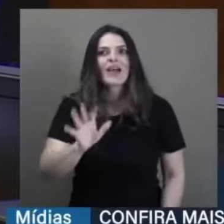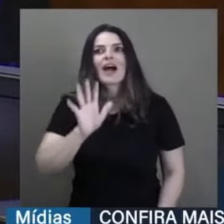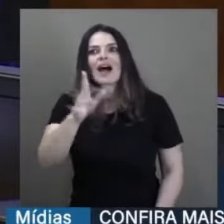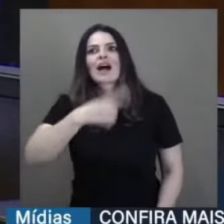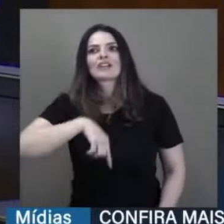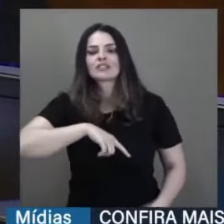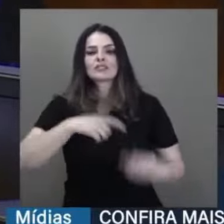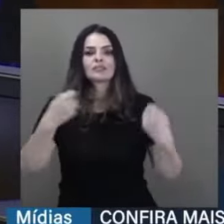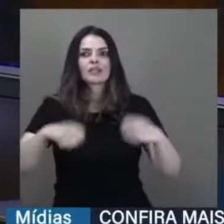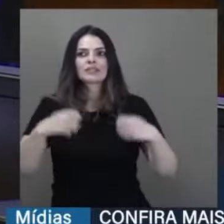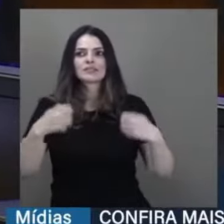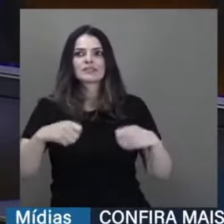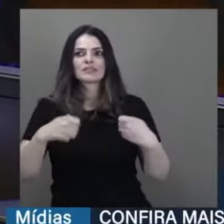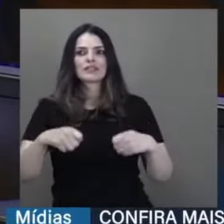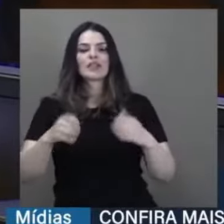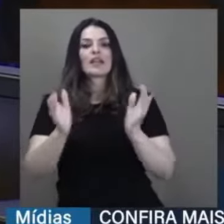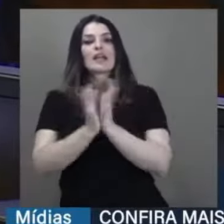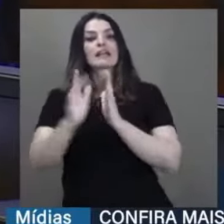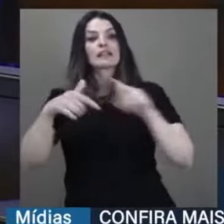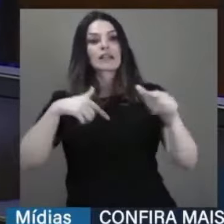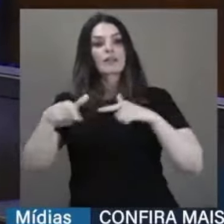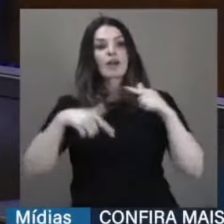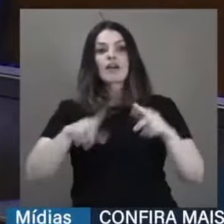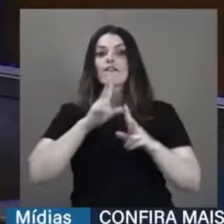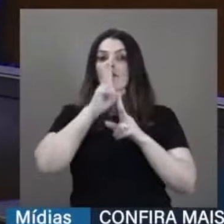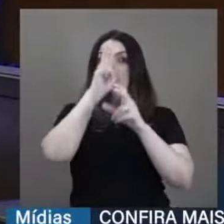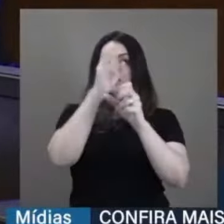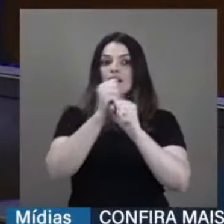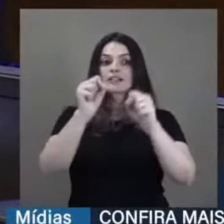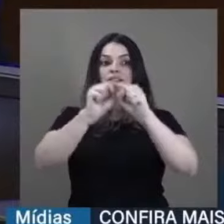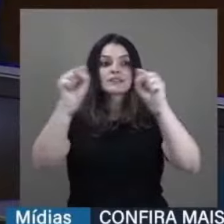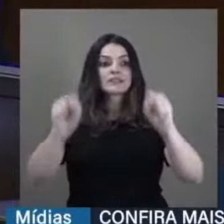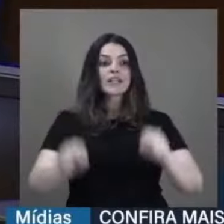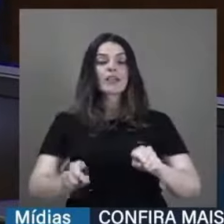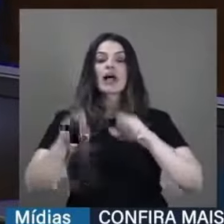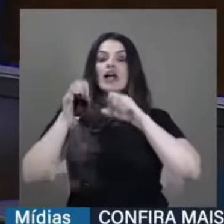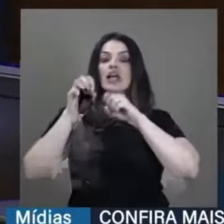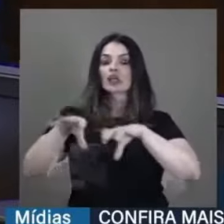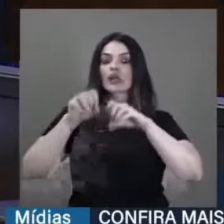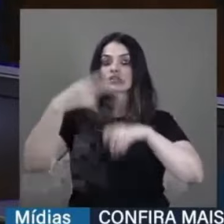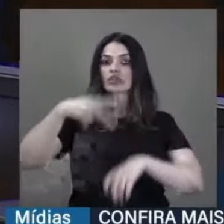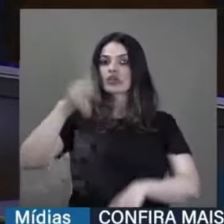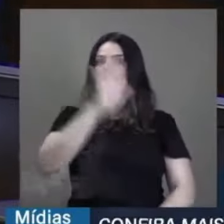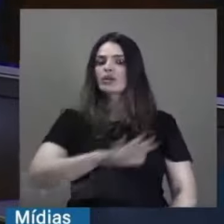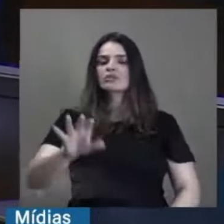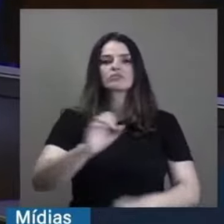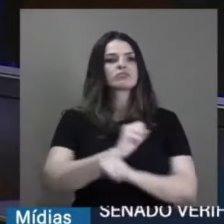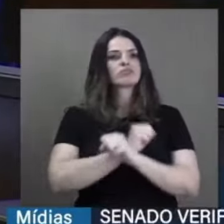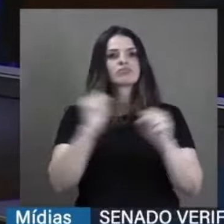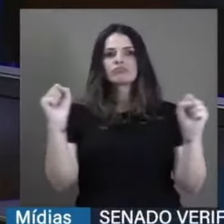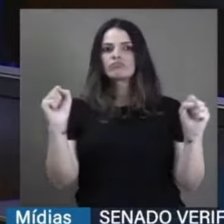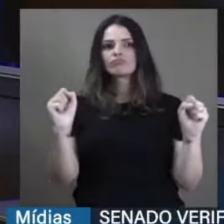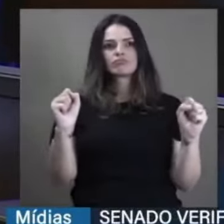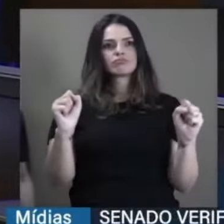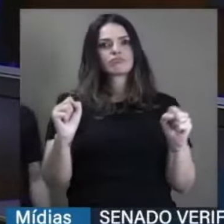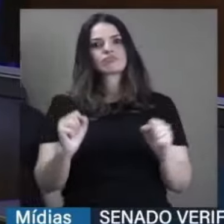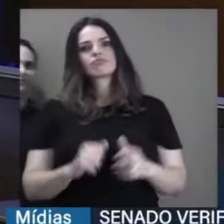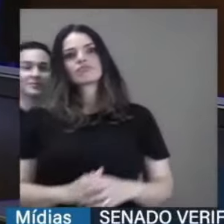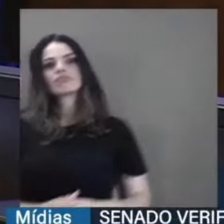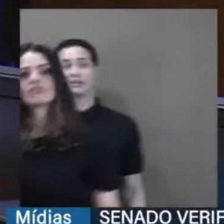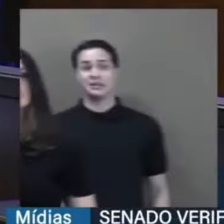para fortalecer o sistema educacional do Brasil é inaceitável que existam